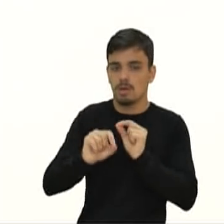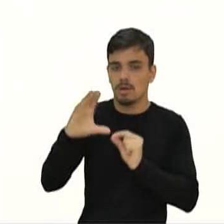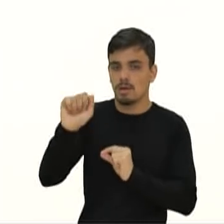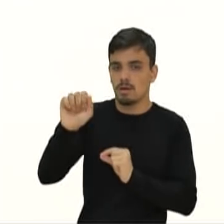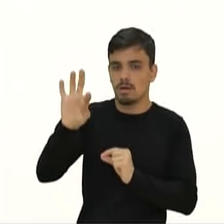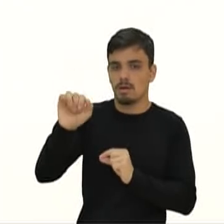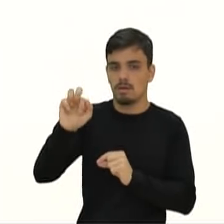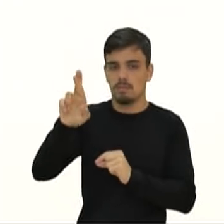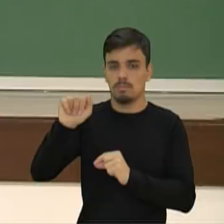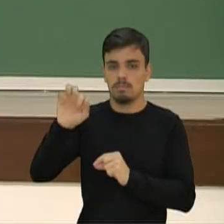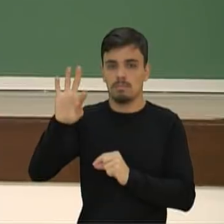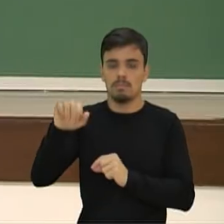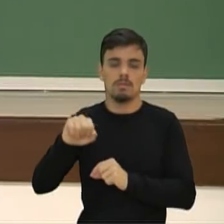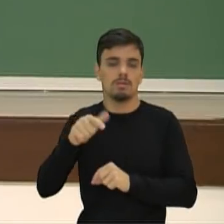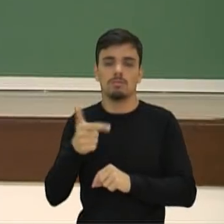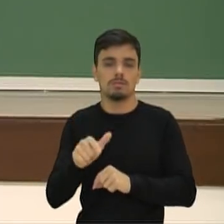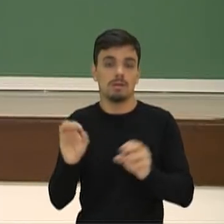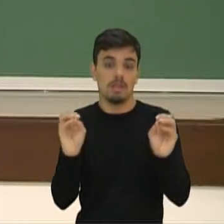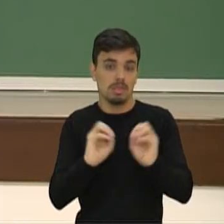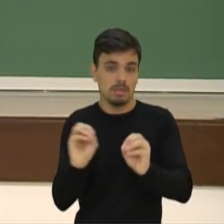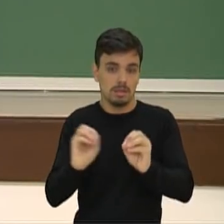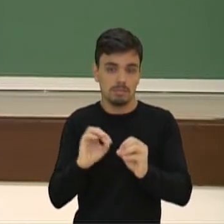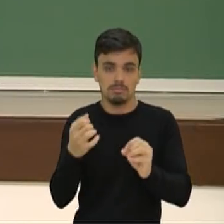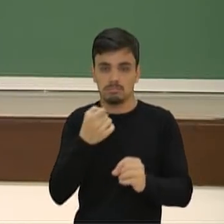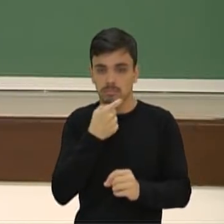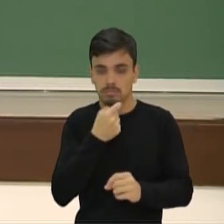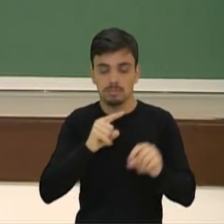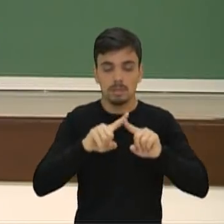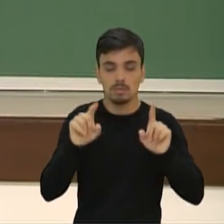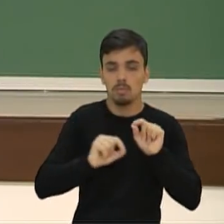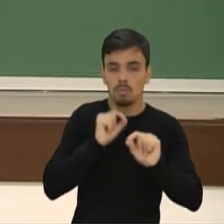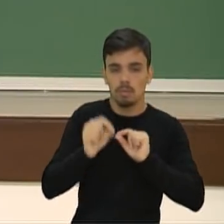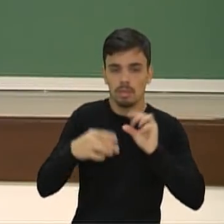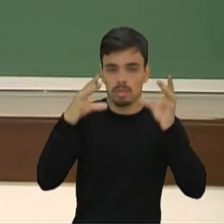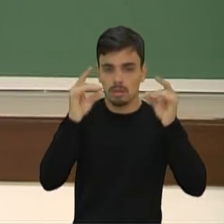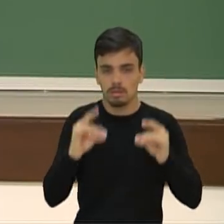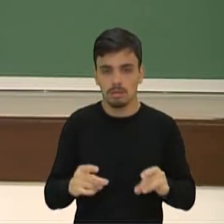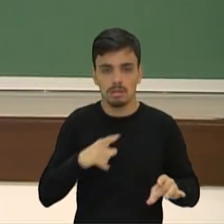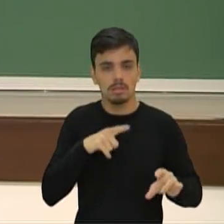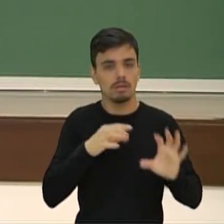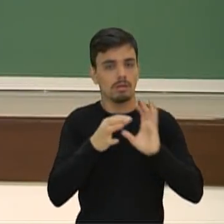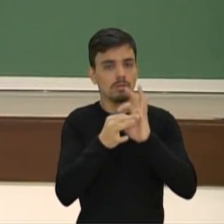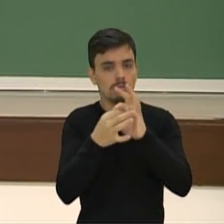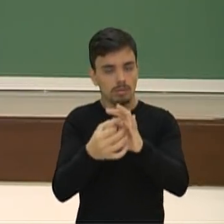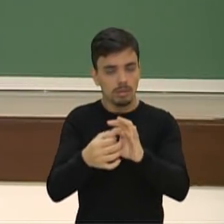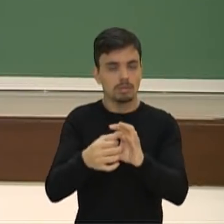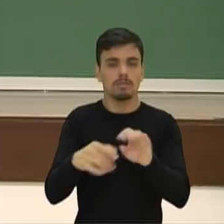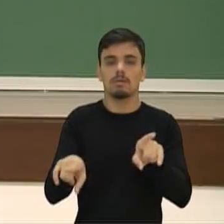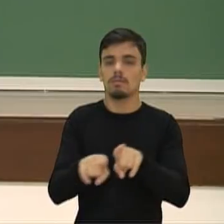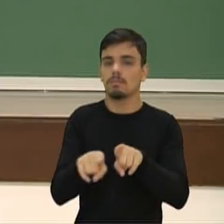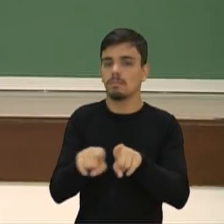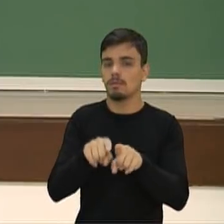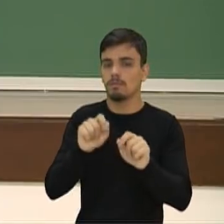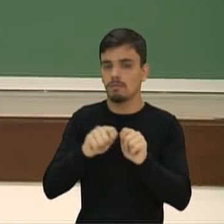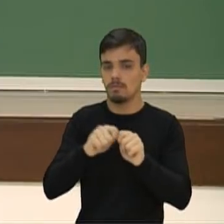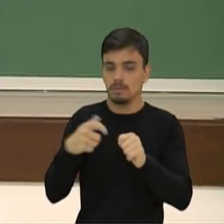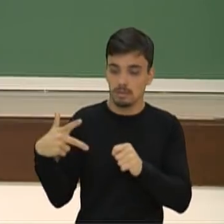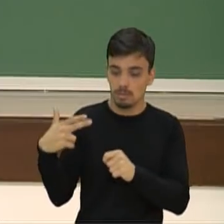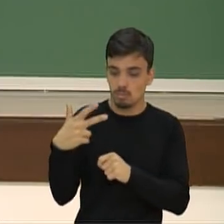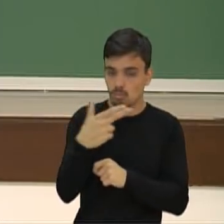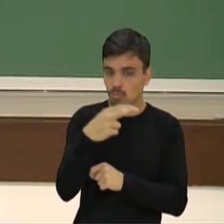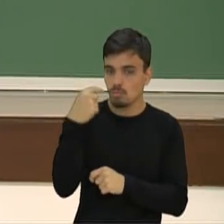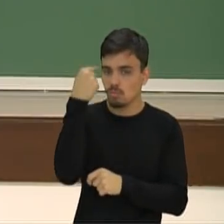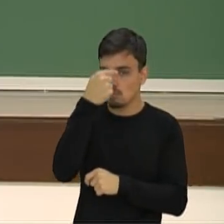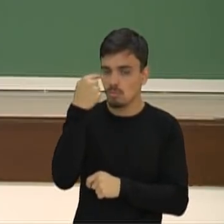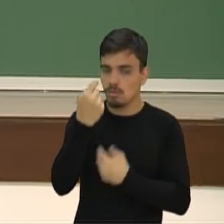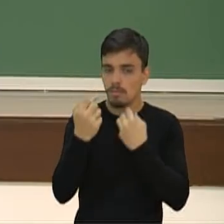e nem penicilina. O detalhe que temos desse contexto ali, para você fazer uma cirurgia ocular, imagina o grau de dificuldade, sendo que